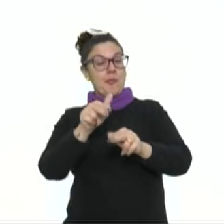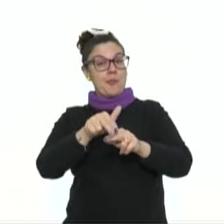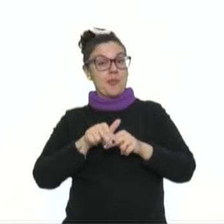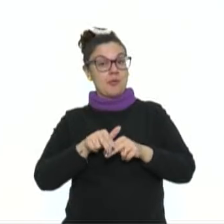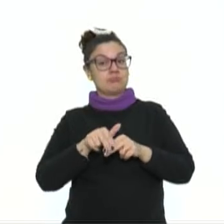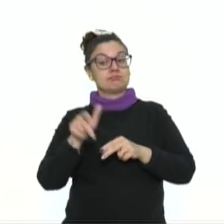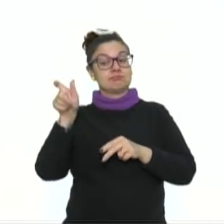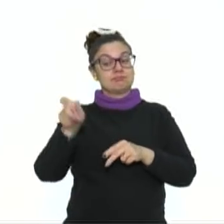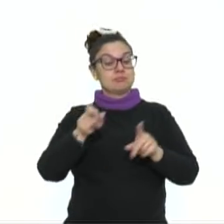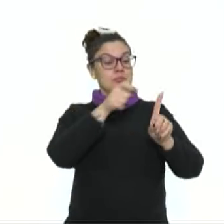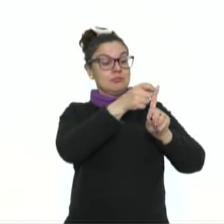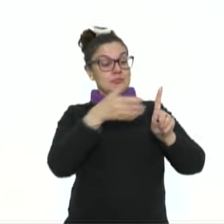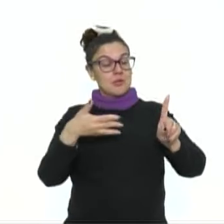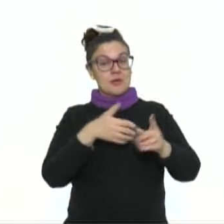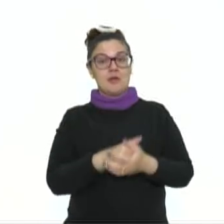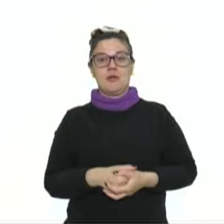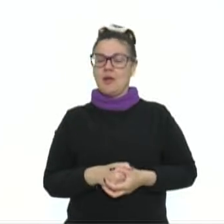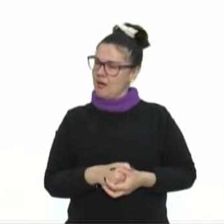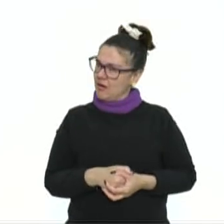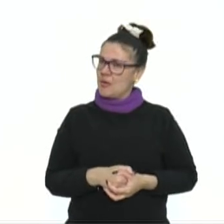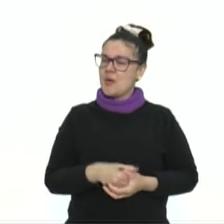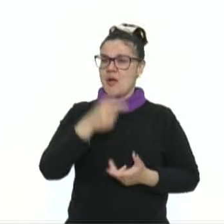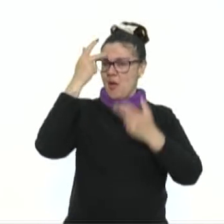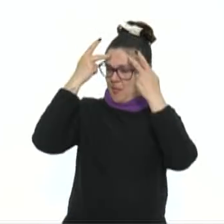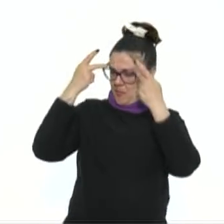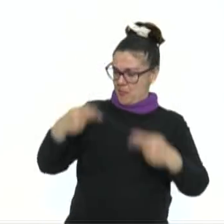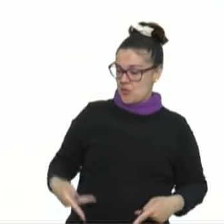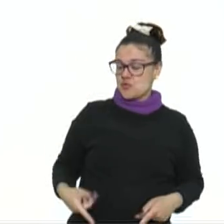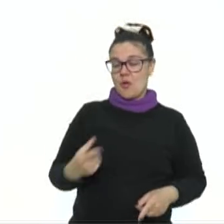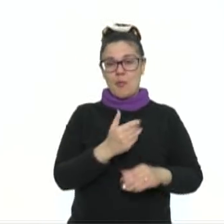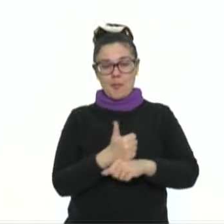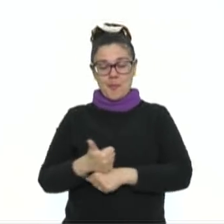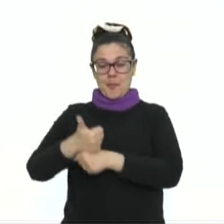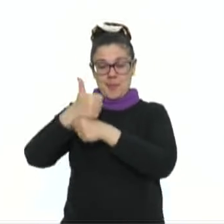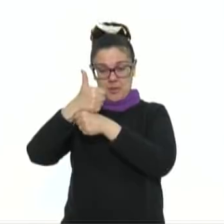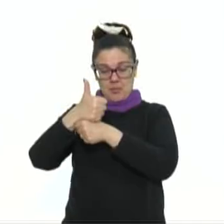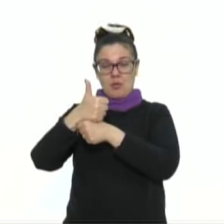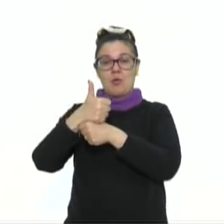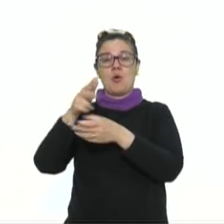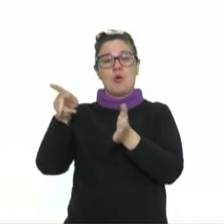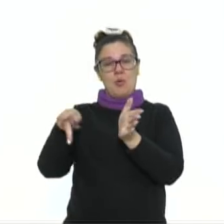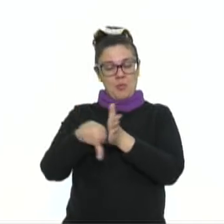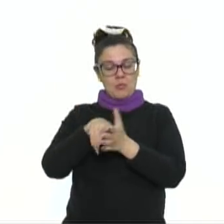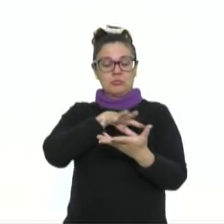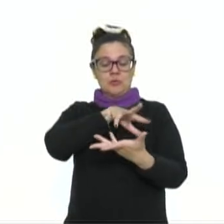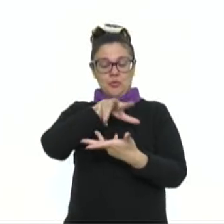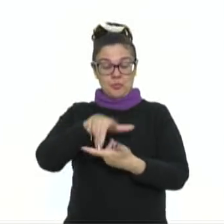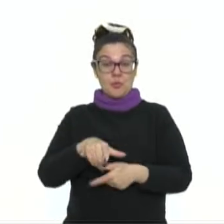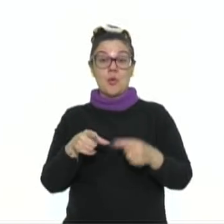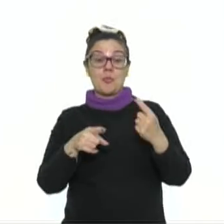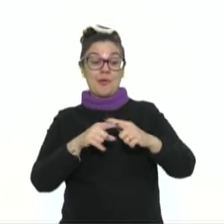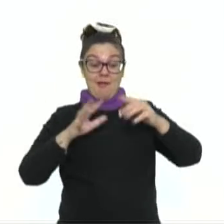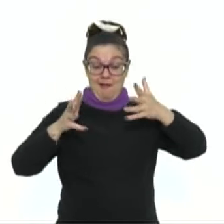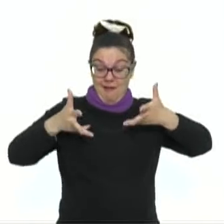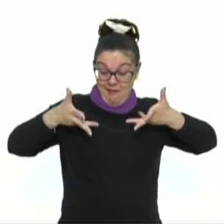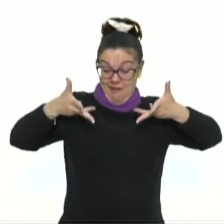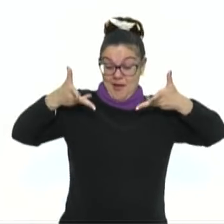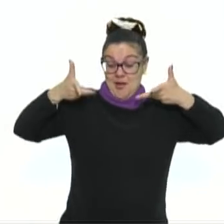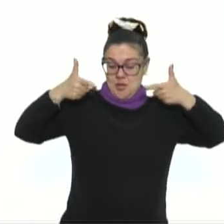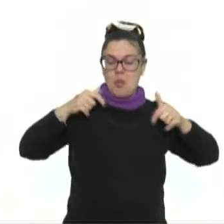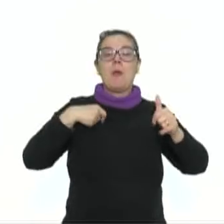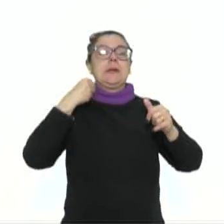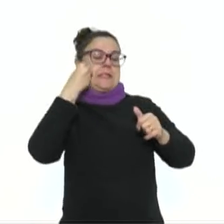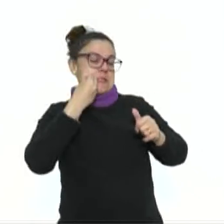seja, o ser humano não é mais o centro do universo. Animais são usados em testes dolorosos, justamente por entender que a vida humana é mais importante que a